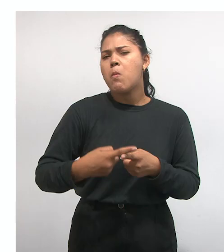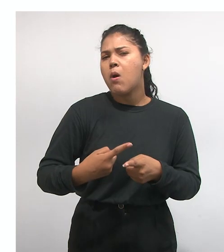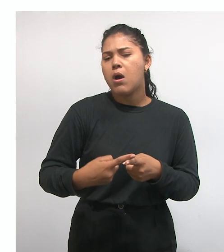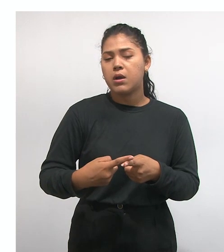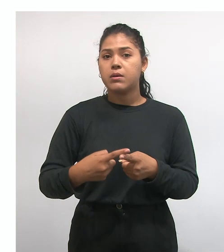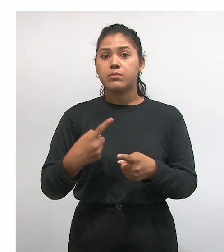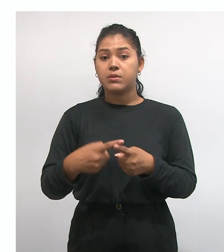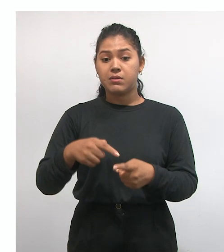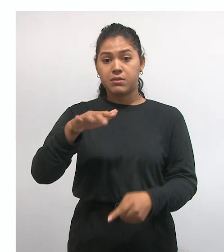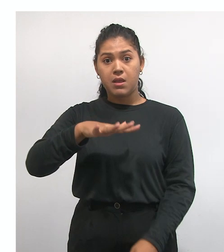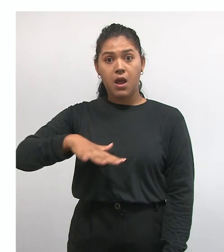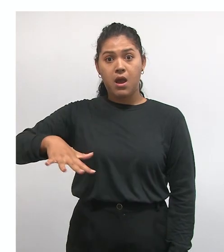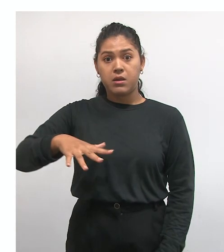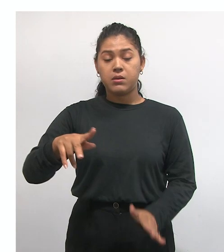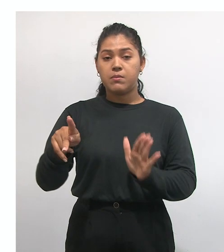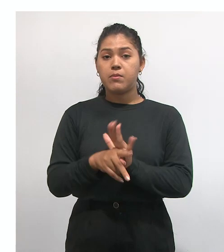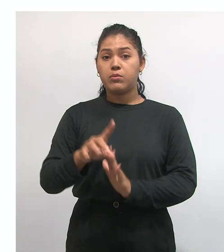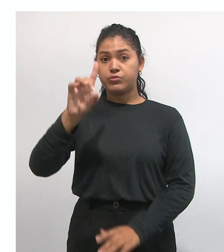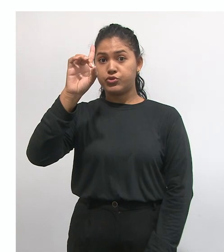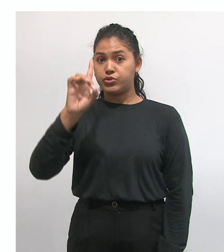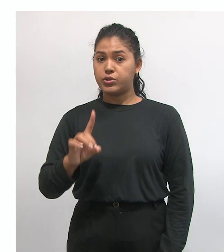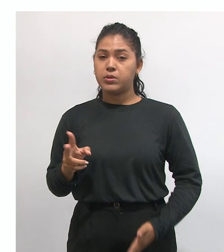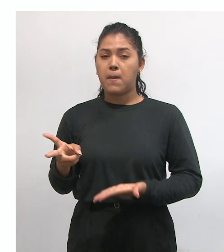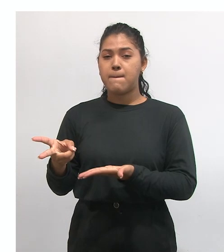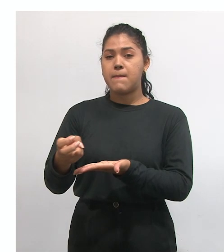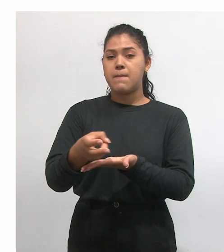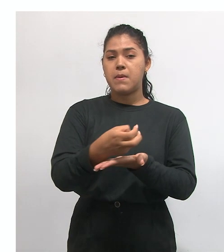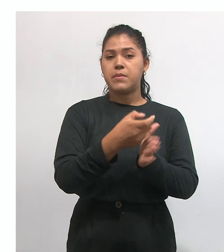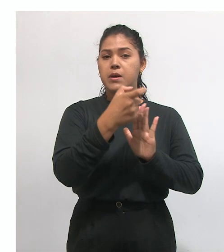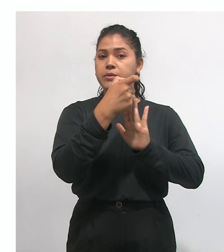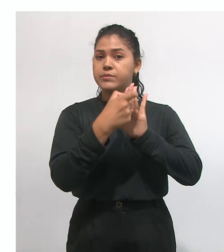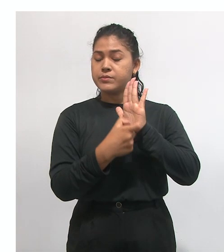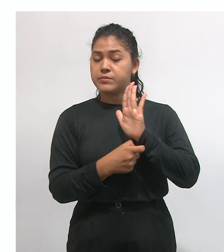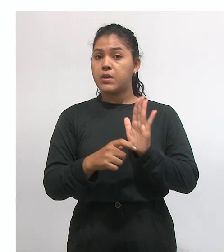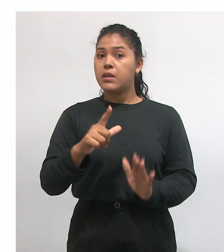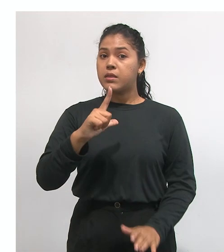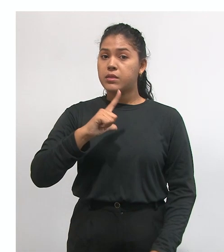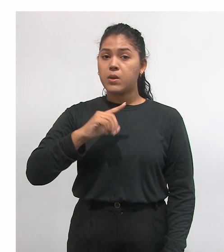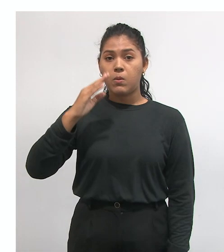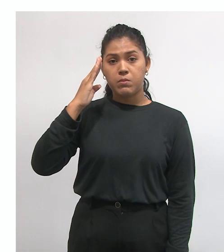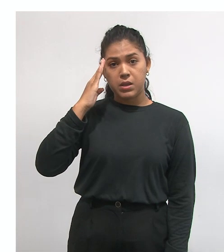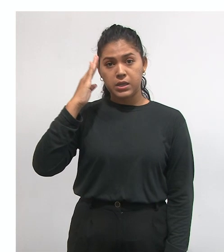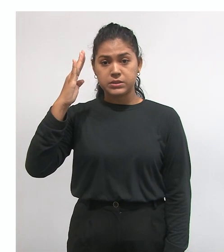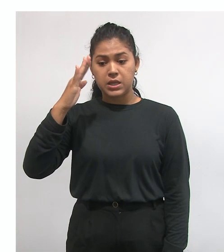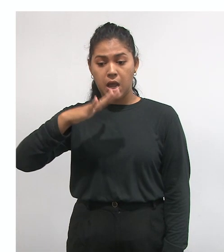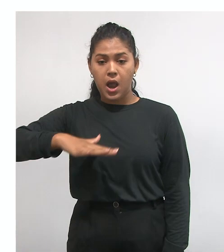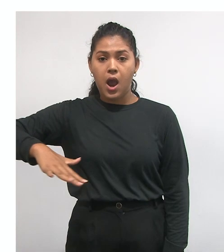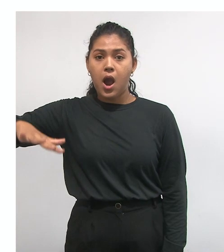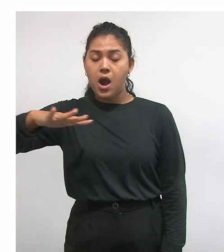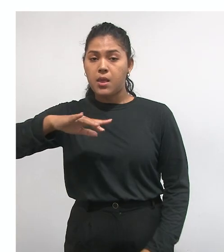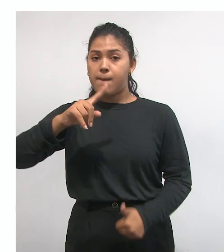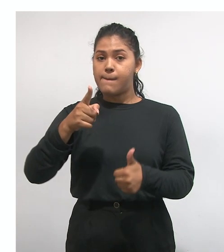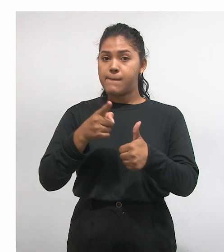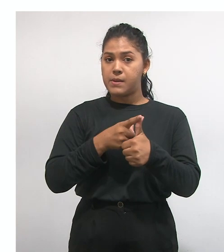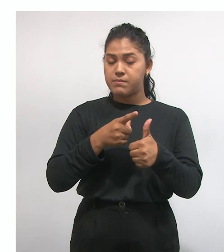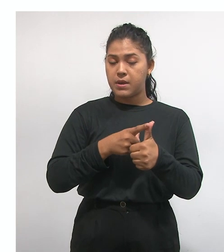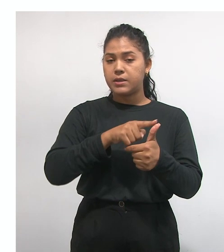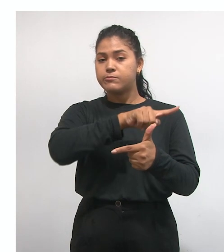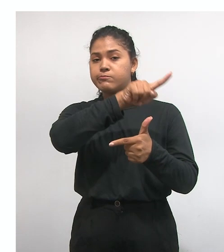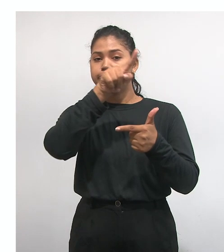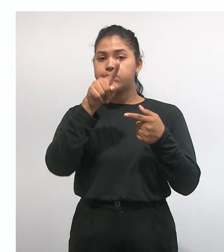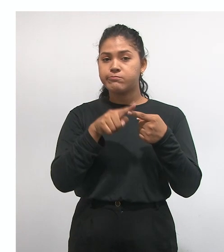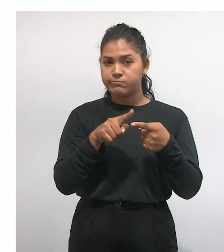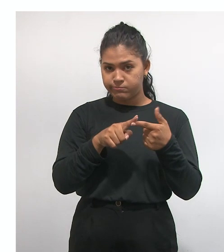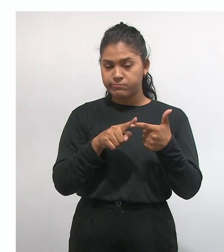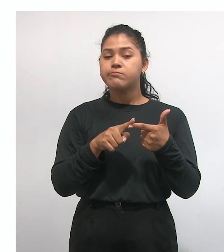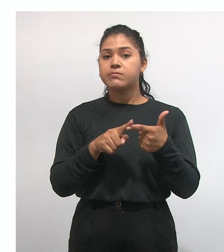que dentro do direito tributário, assim como no direito civil, nós temos a obrigação principal e a obrigação acessória. Mas aqui no nosso